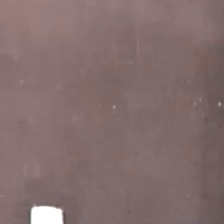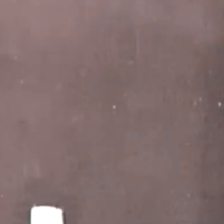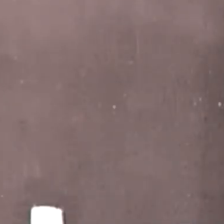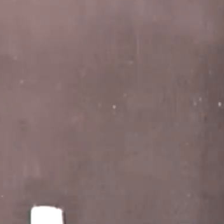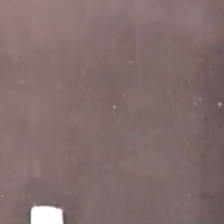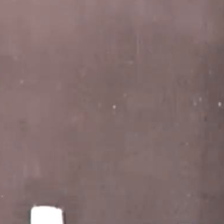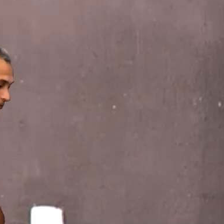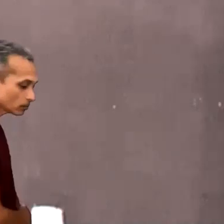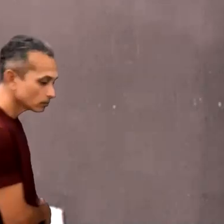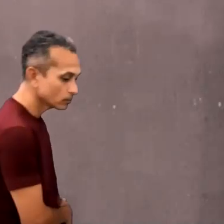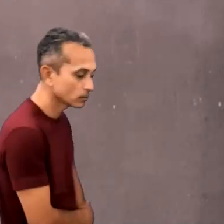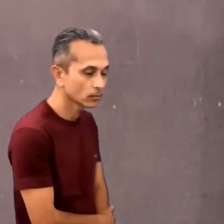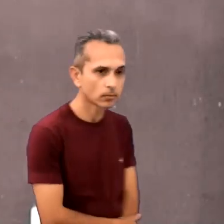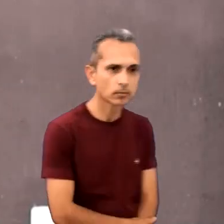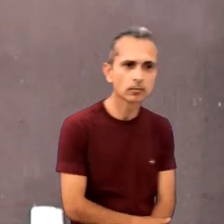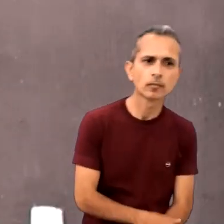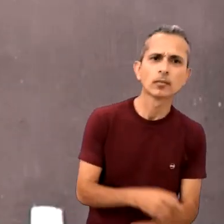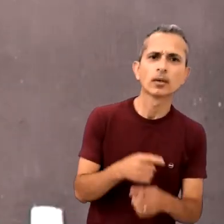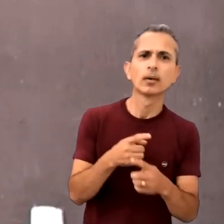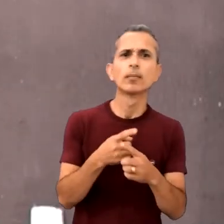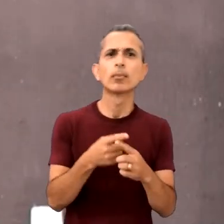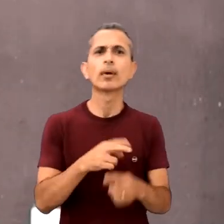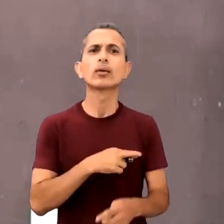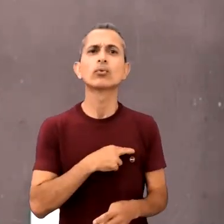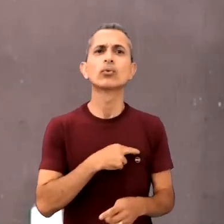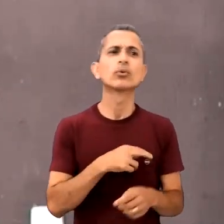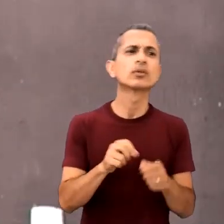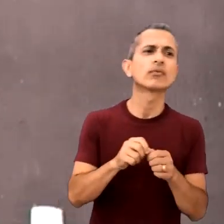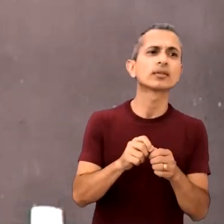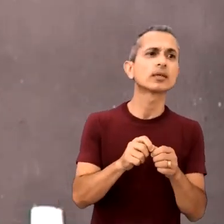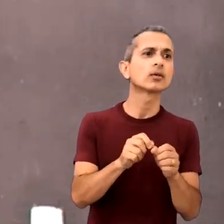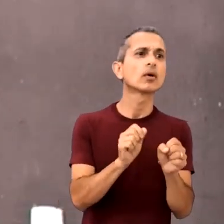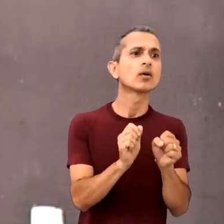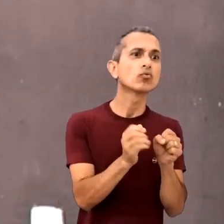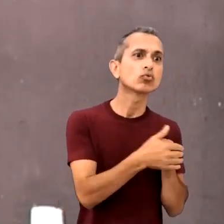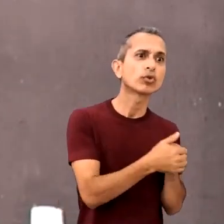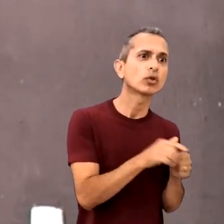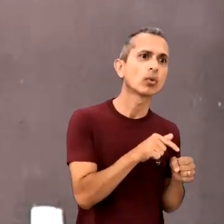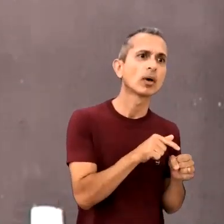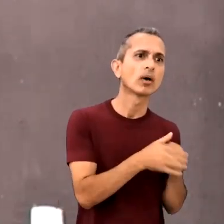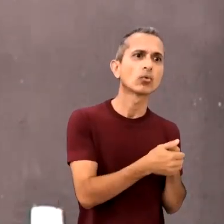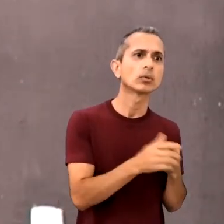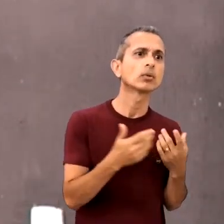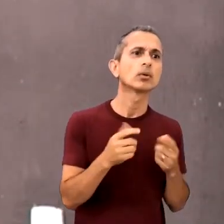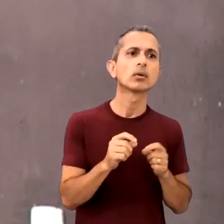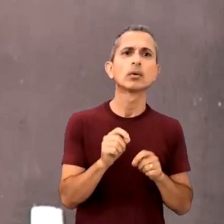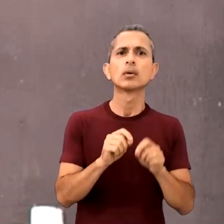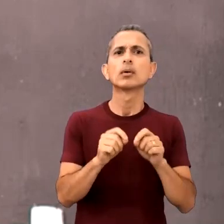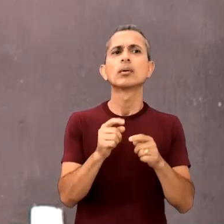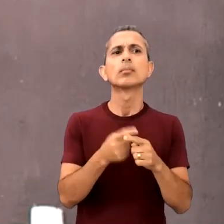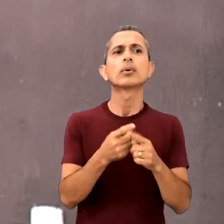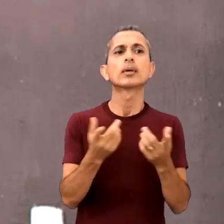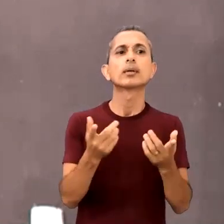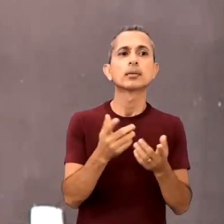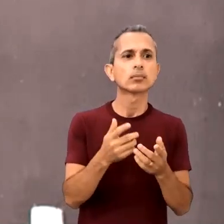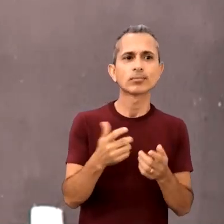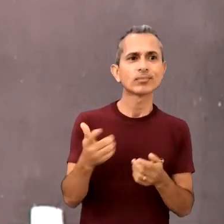Por que ela faz isso às escondidas? Exatamente porque eu expliquei. Ela faz isso às escondidas porque ela não tem que mediar a